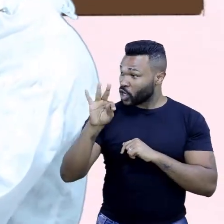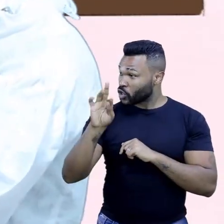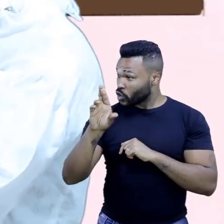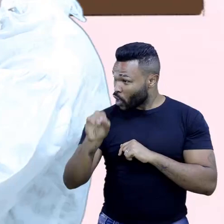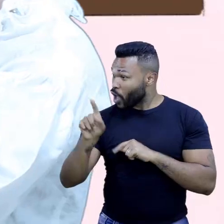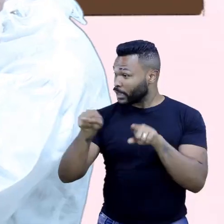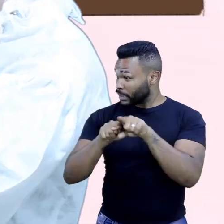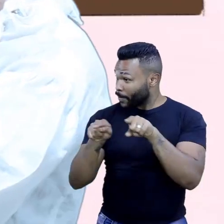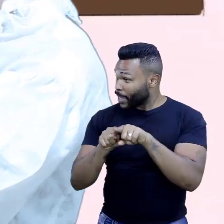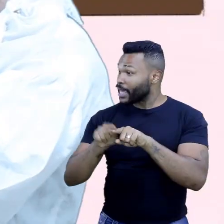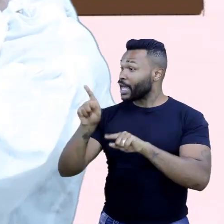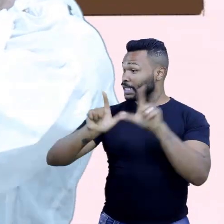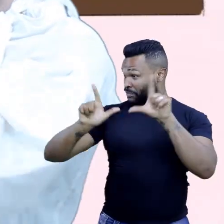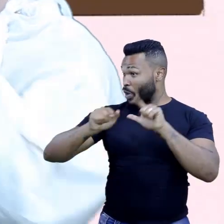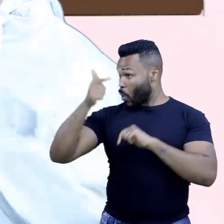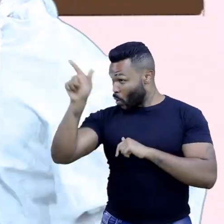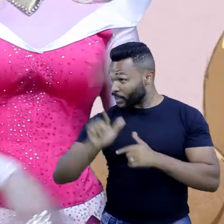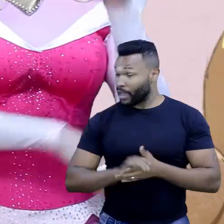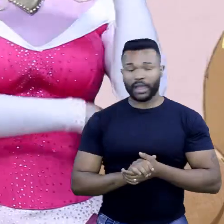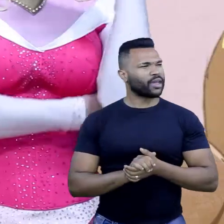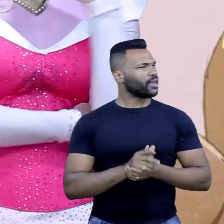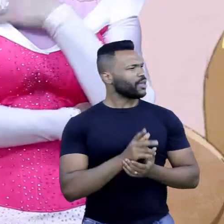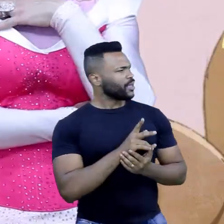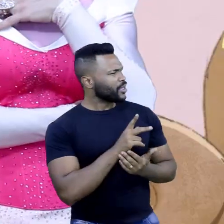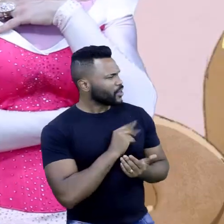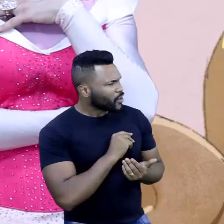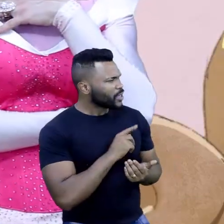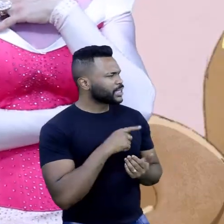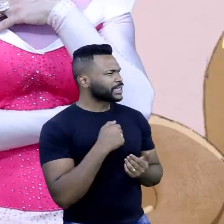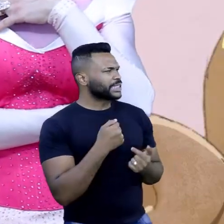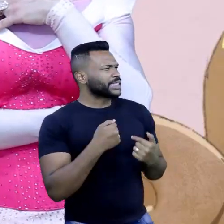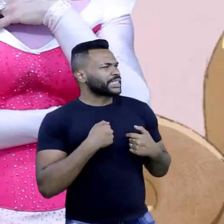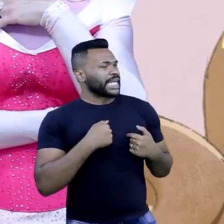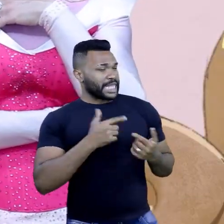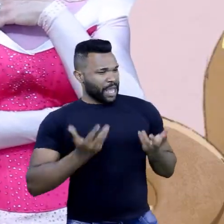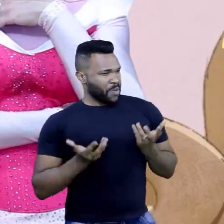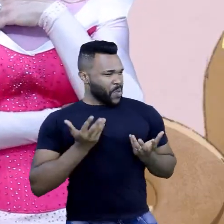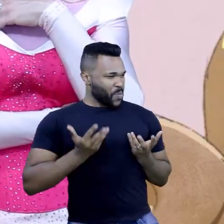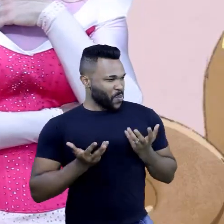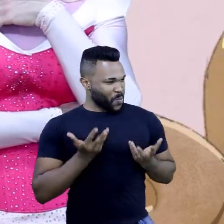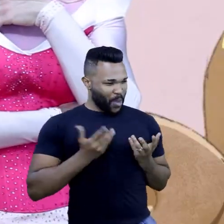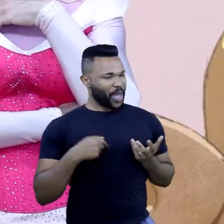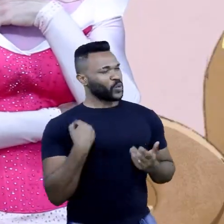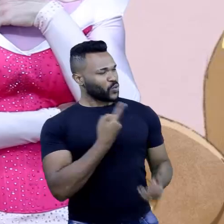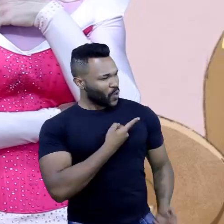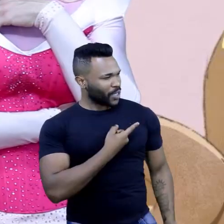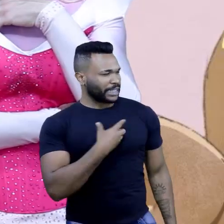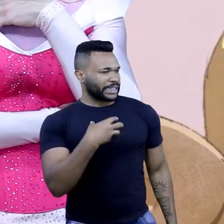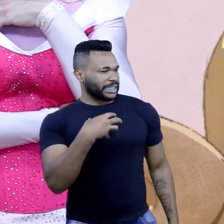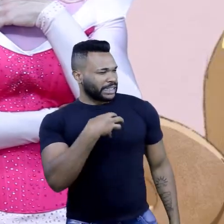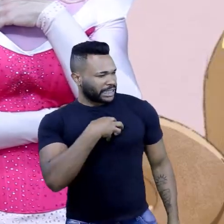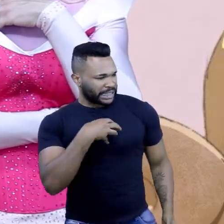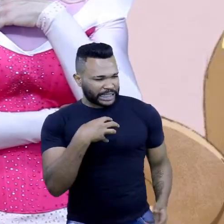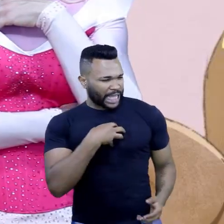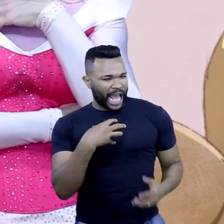Xuxeta. Isso, na Multishow. Isso. Ai, a gente que tem prótese, a gente sente...